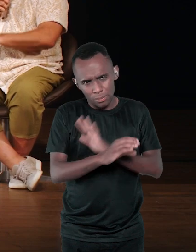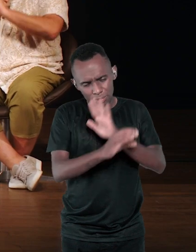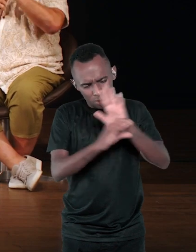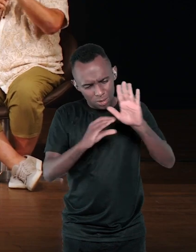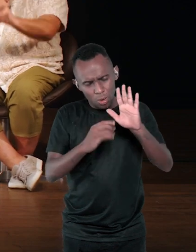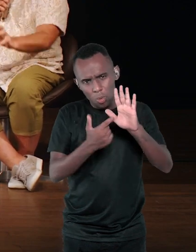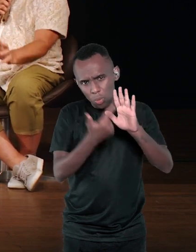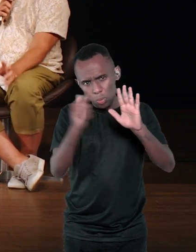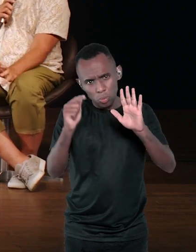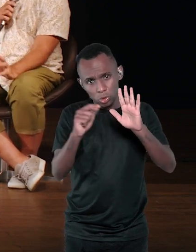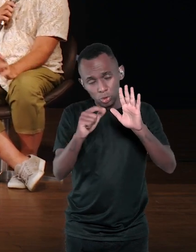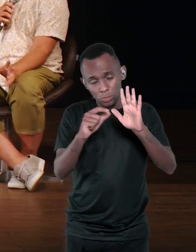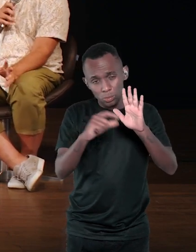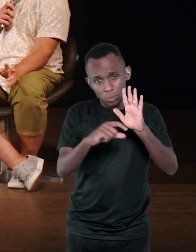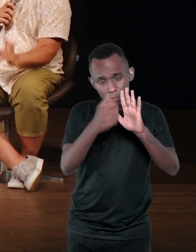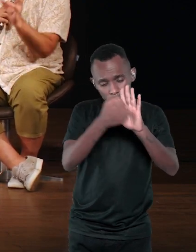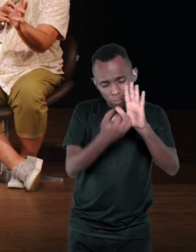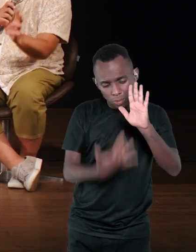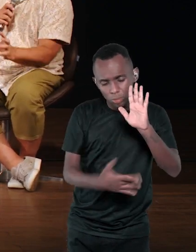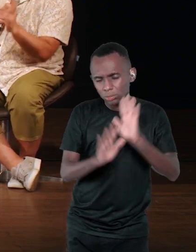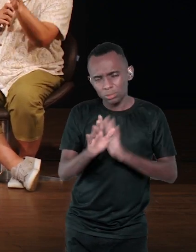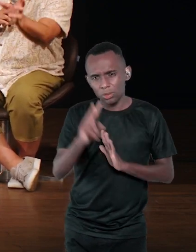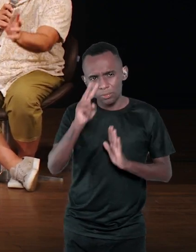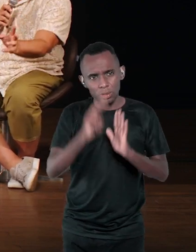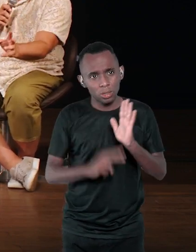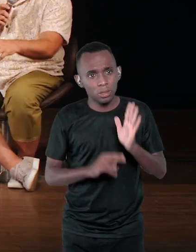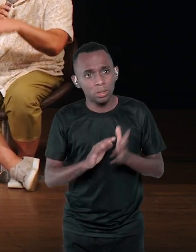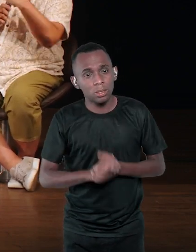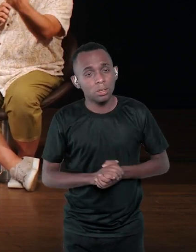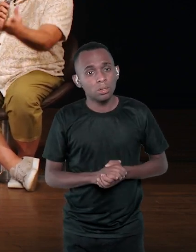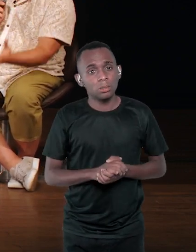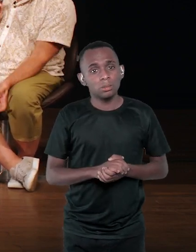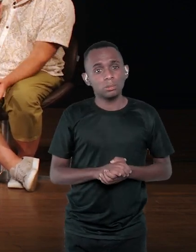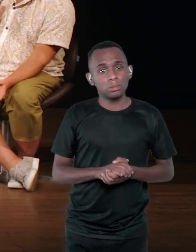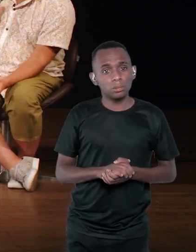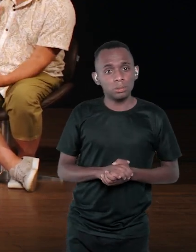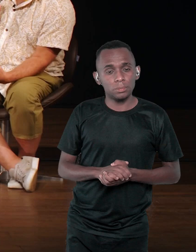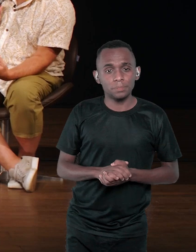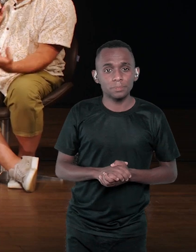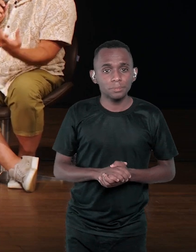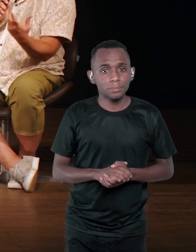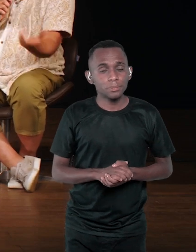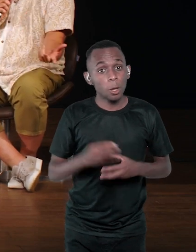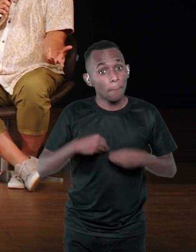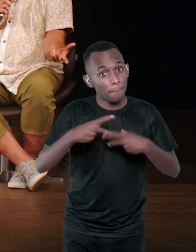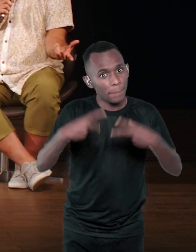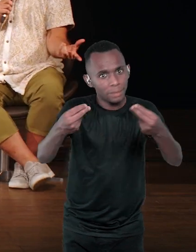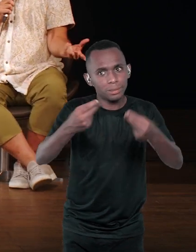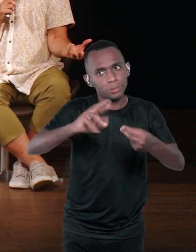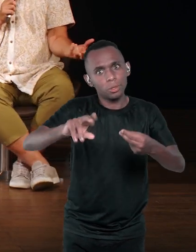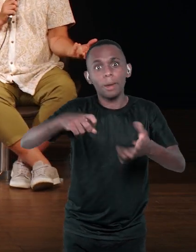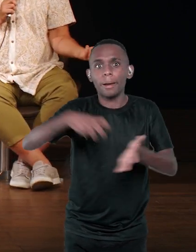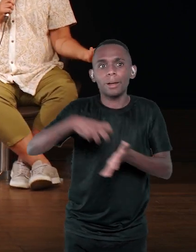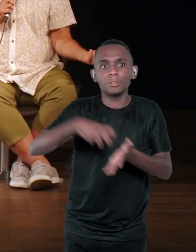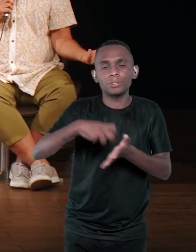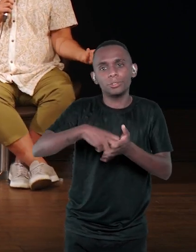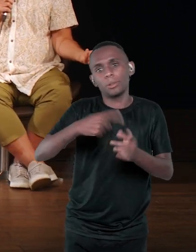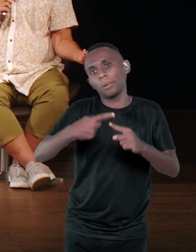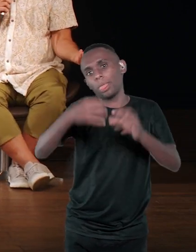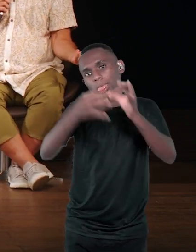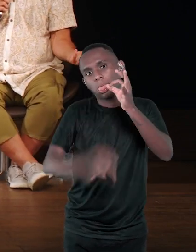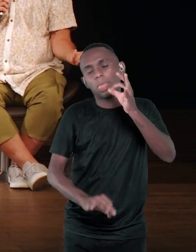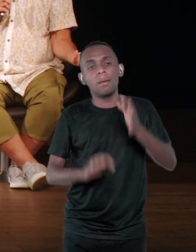que é um pouco longo, e a gente já está longo aqui, não quero... eu falei que ia dar uma recompensa, e não um sacrifício para vocês. Ela